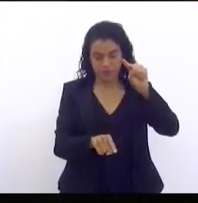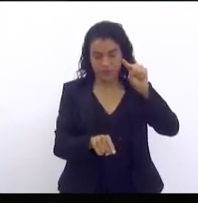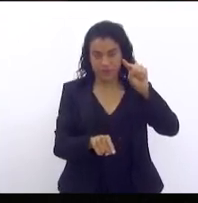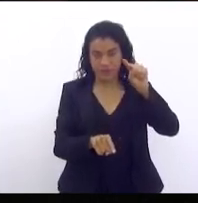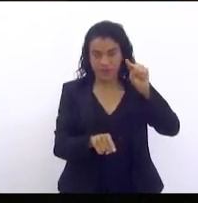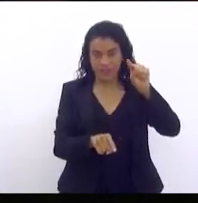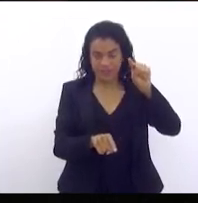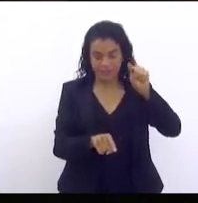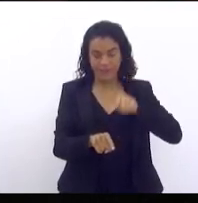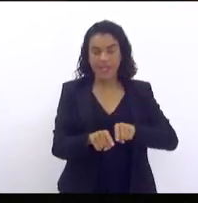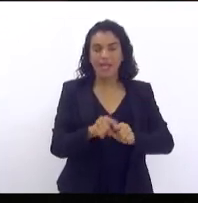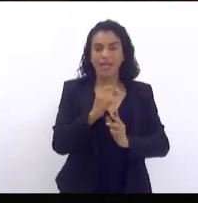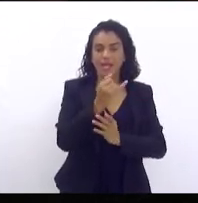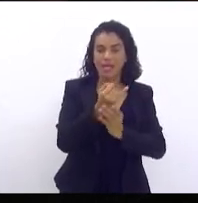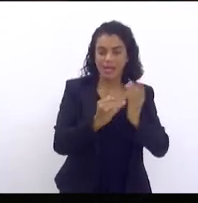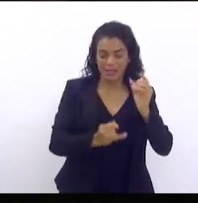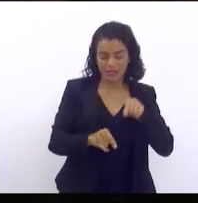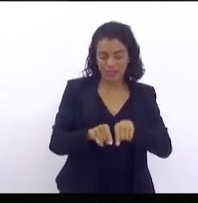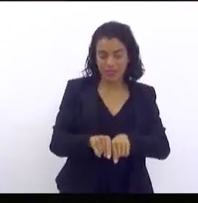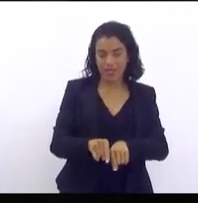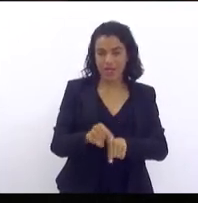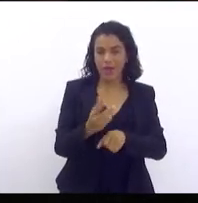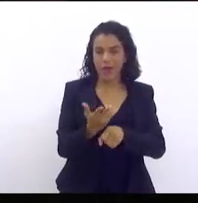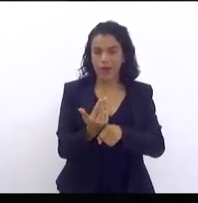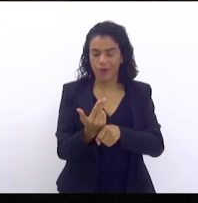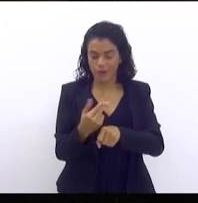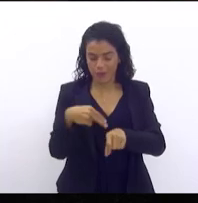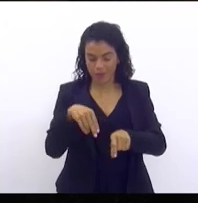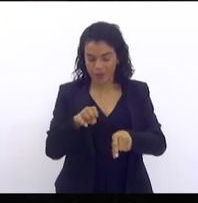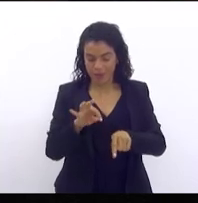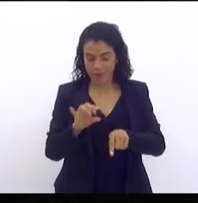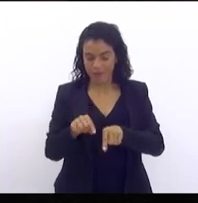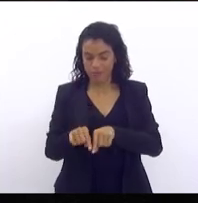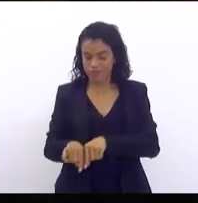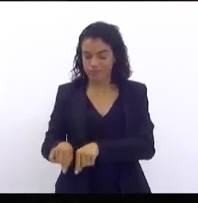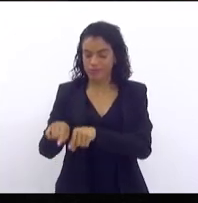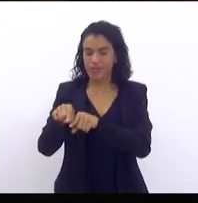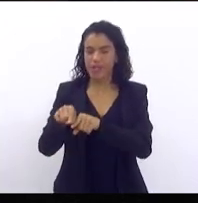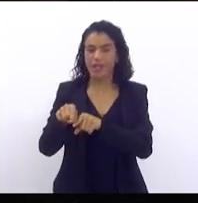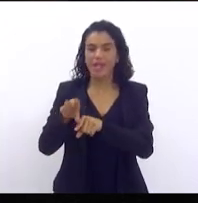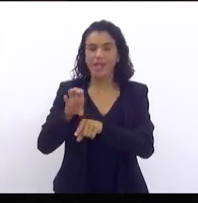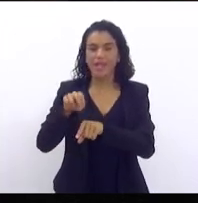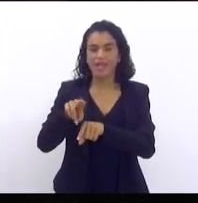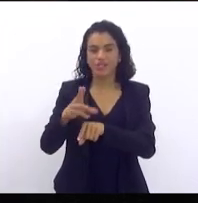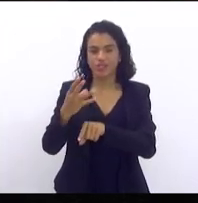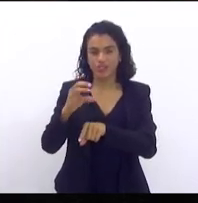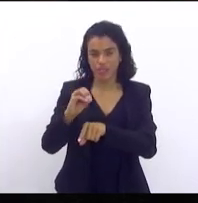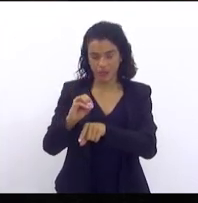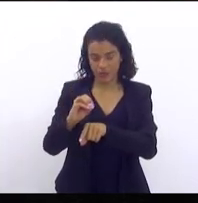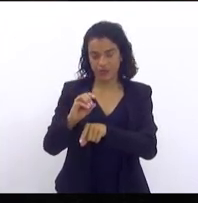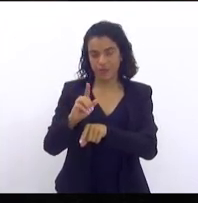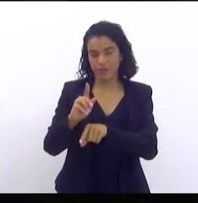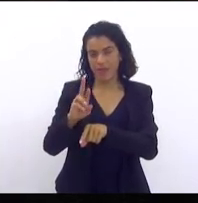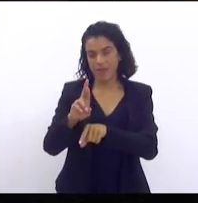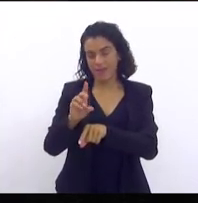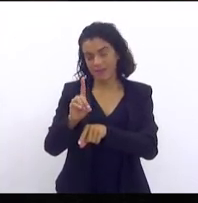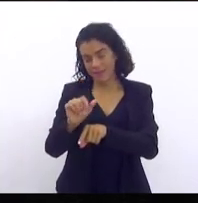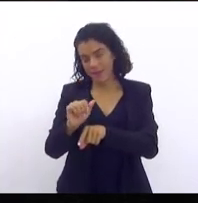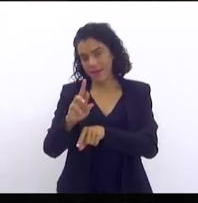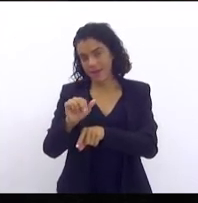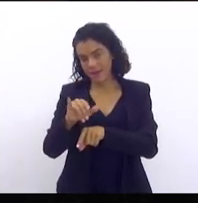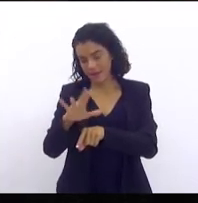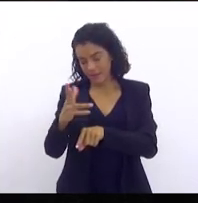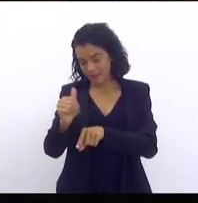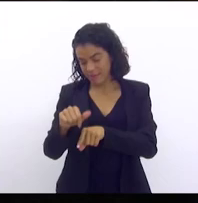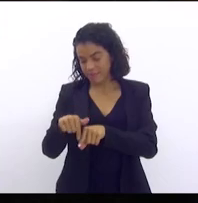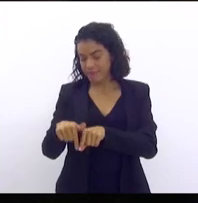por Irajá, Coelho Neto, enfim, a Engenho da Rainha, e chega até